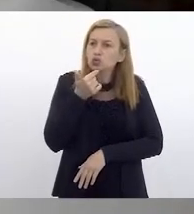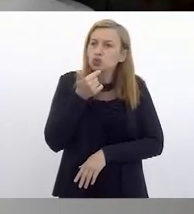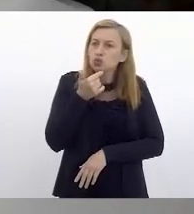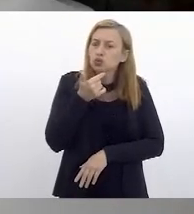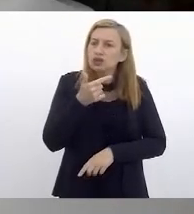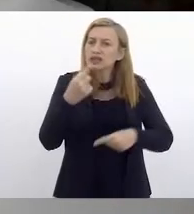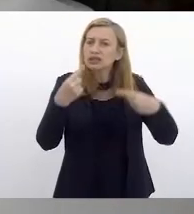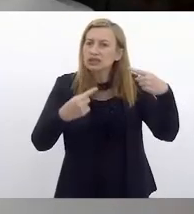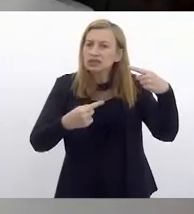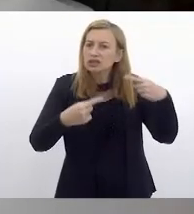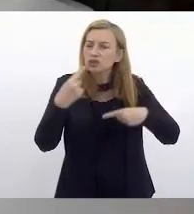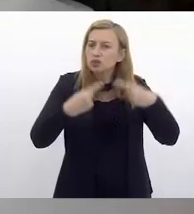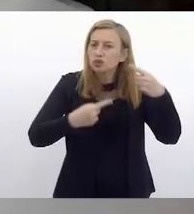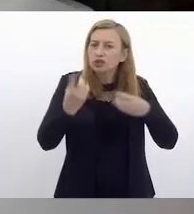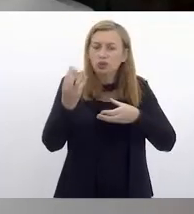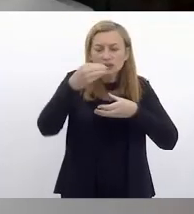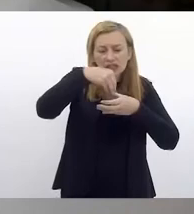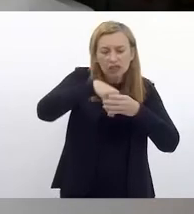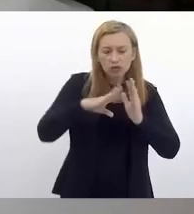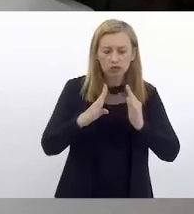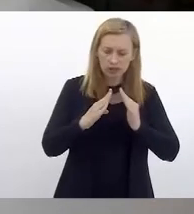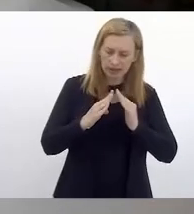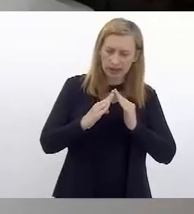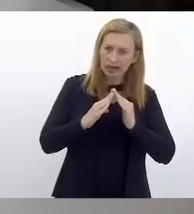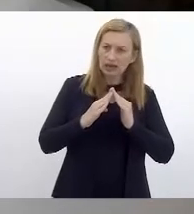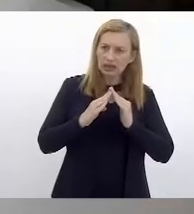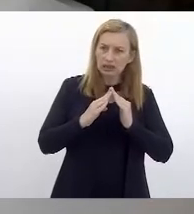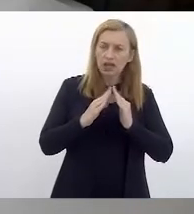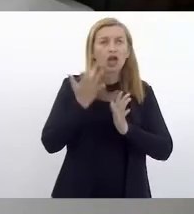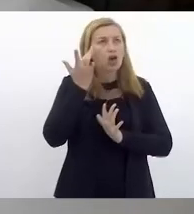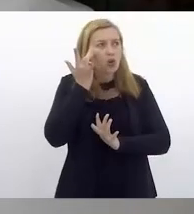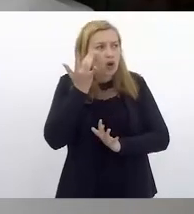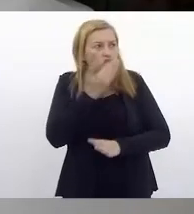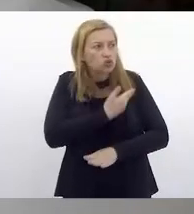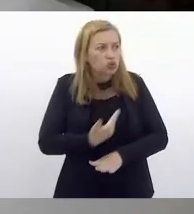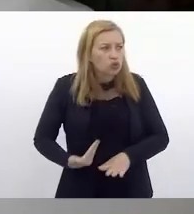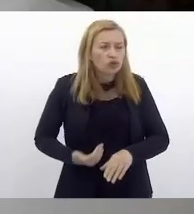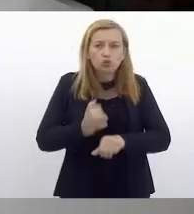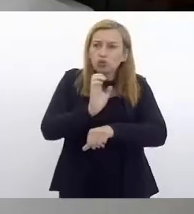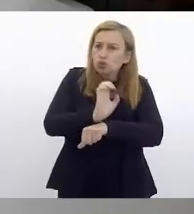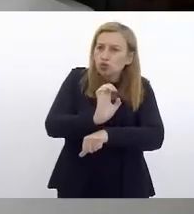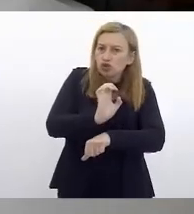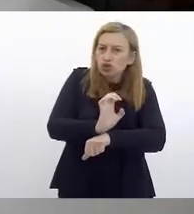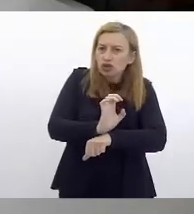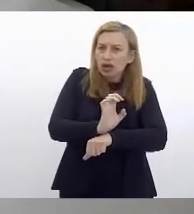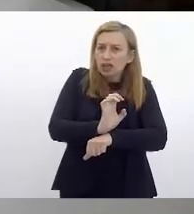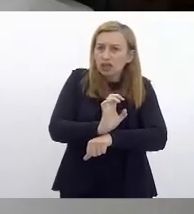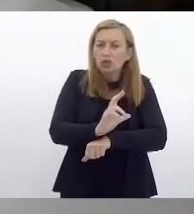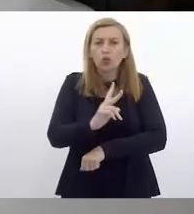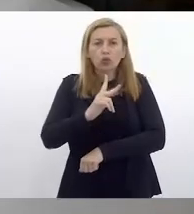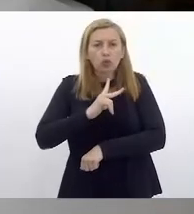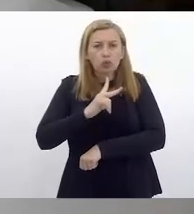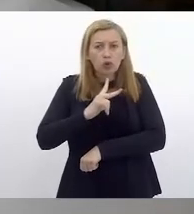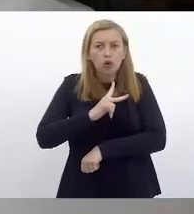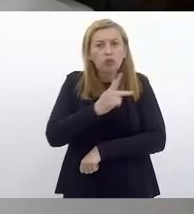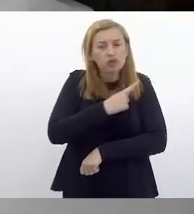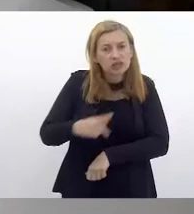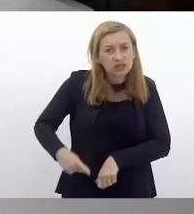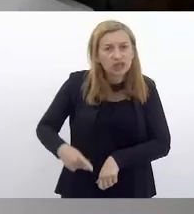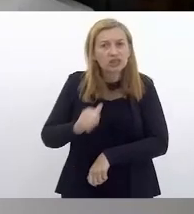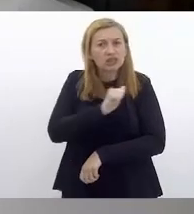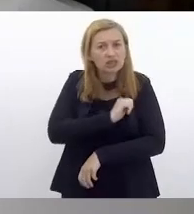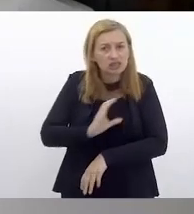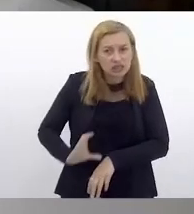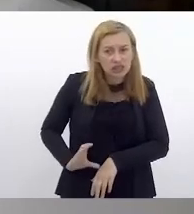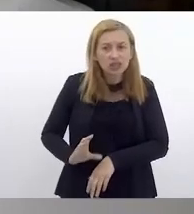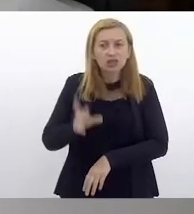esse debate dentro desta casa, acho que o governo do Estado, o próprio presidente André